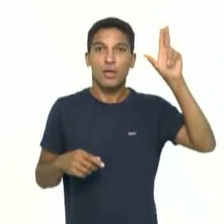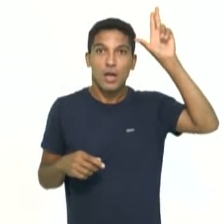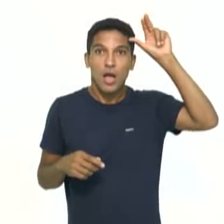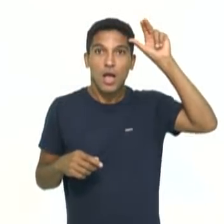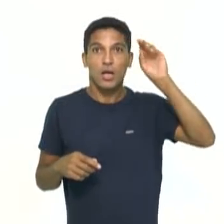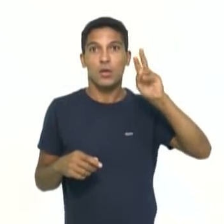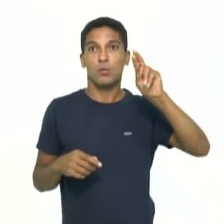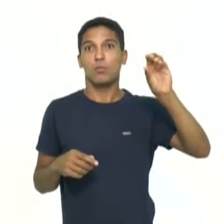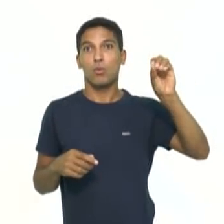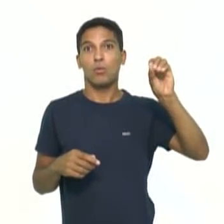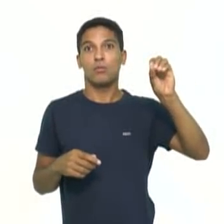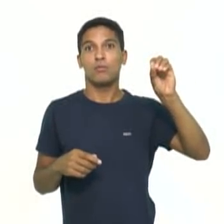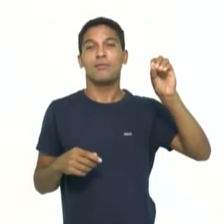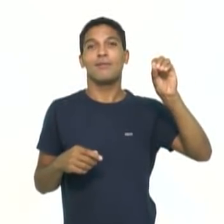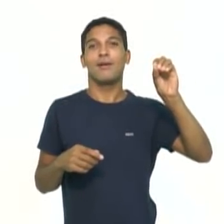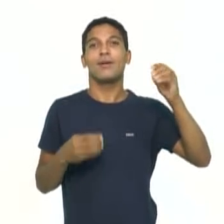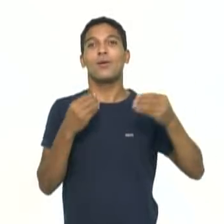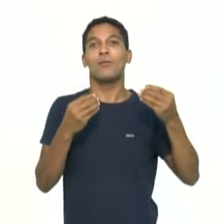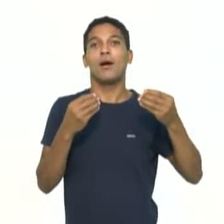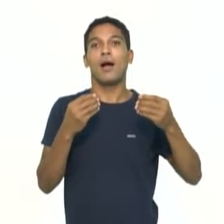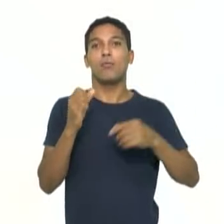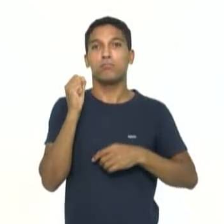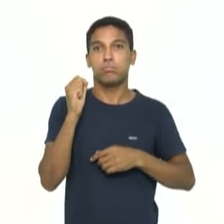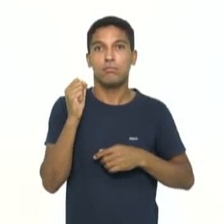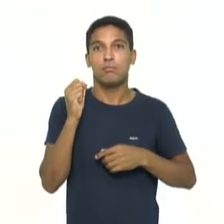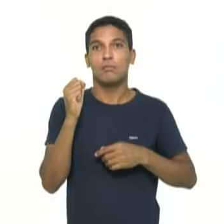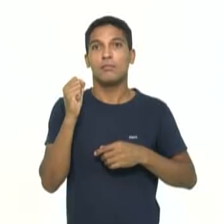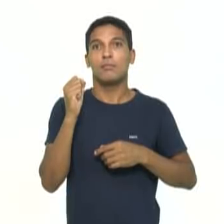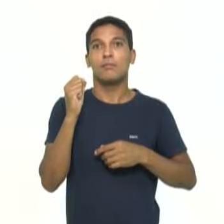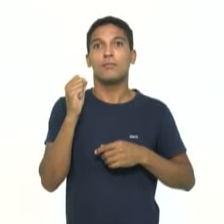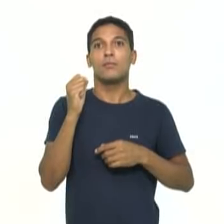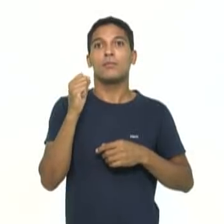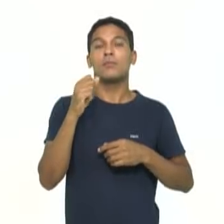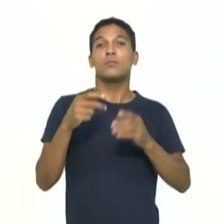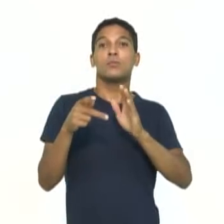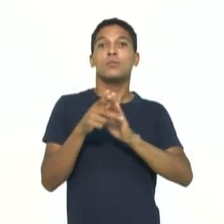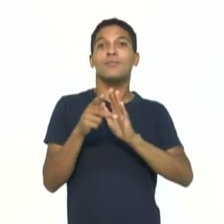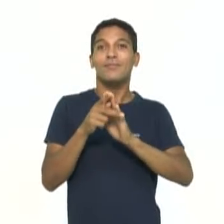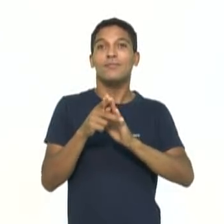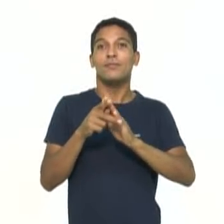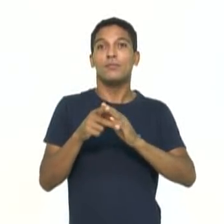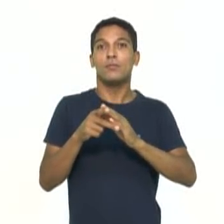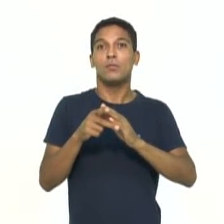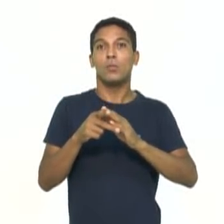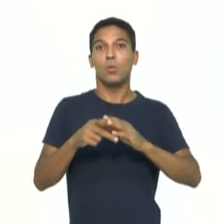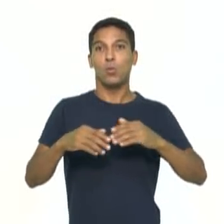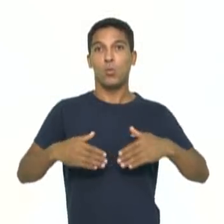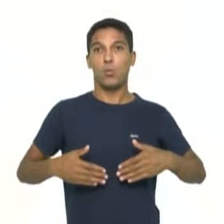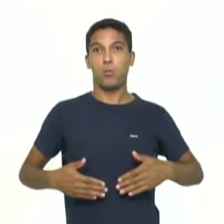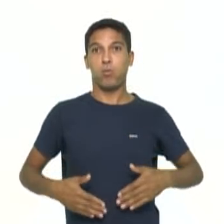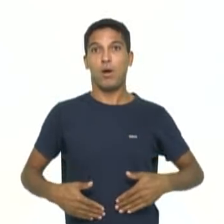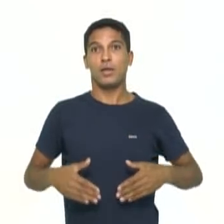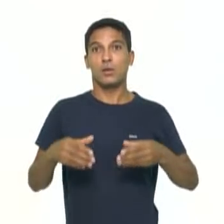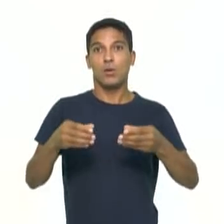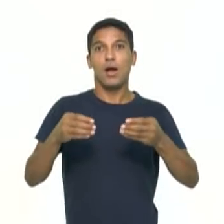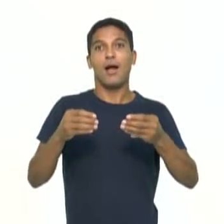o que mais a professora trouxe aqui? Nós trouxemos um relo, que era feito de couro, que, claro, eles tocavam o gado, tocavam o animal, então